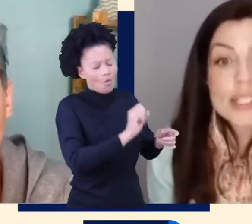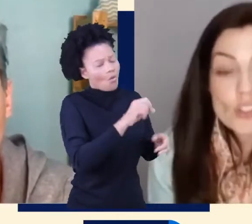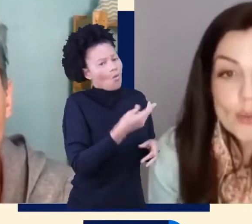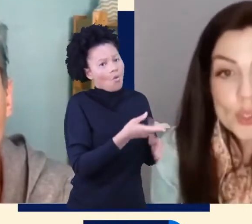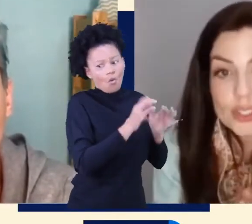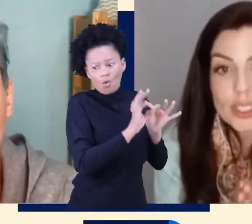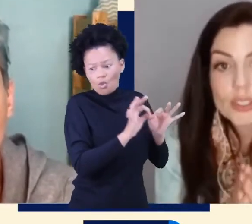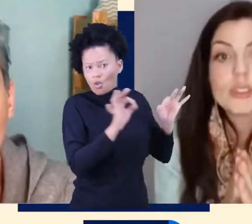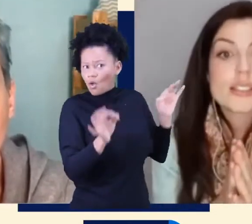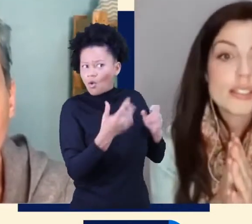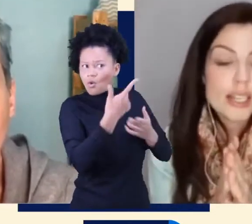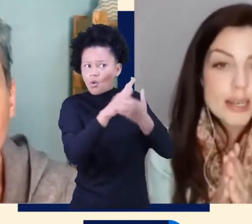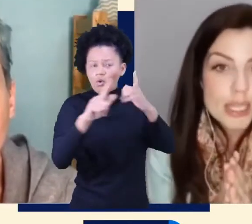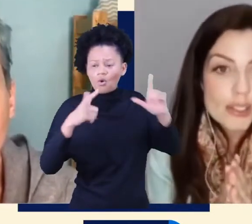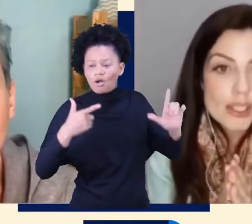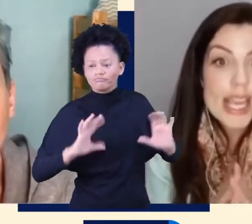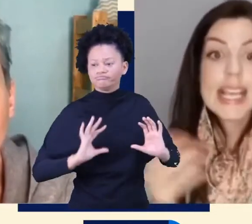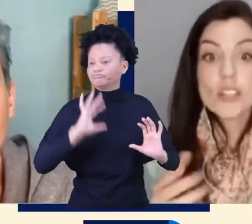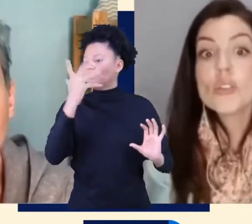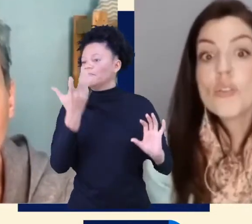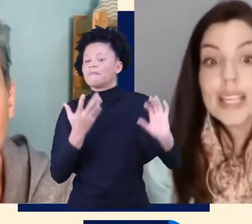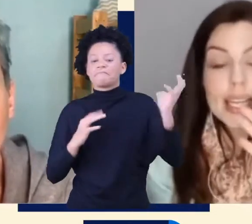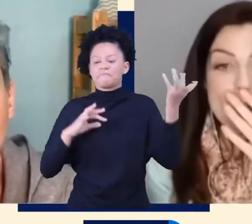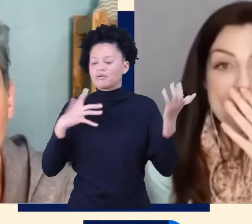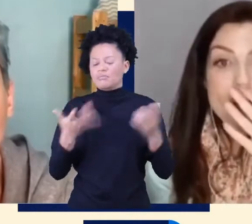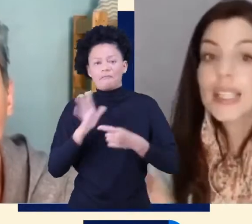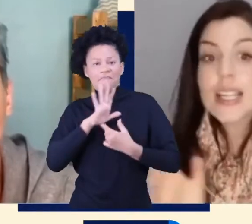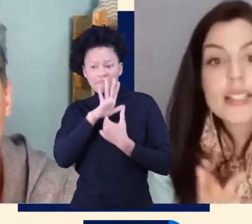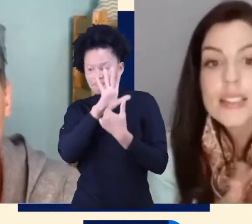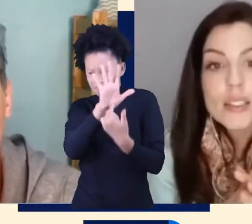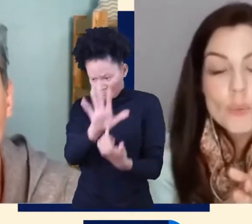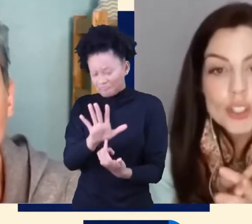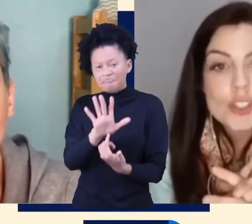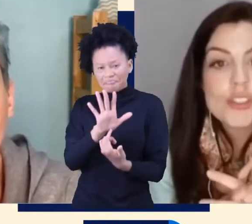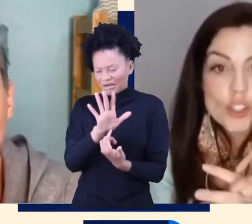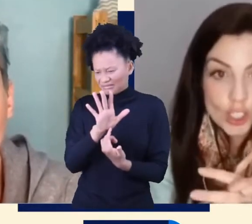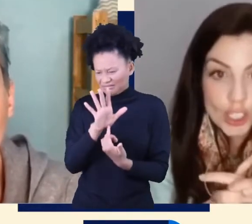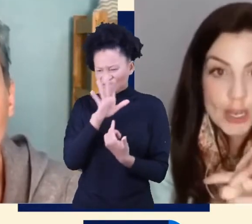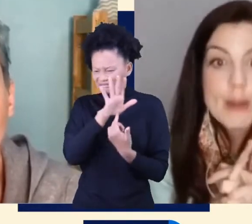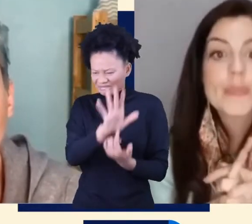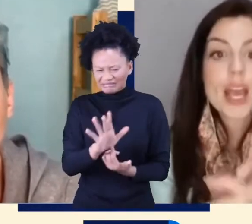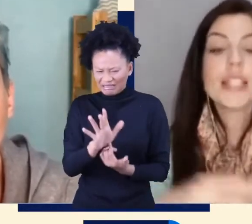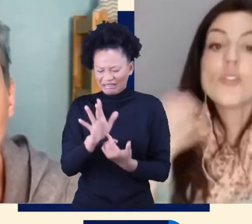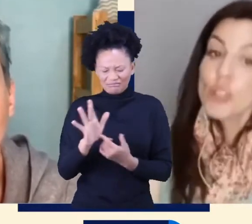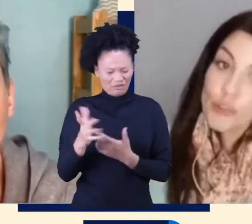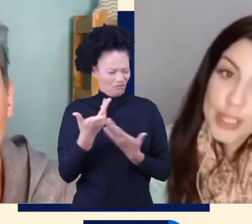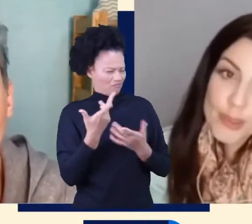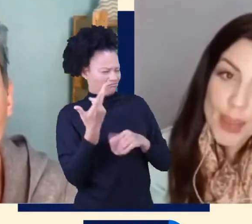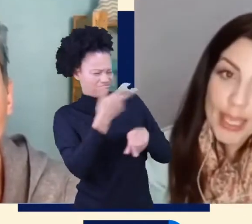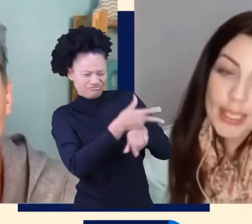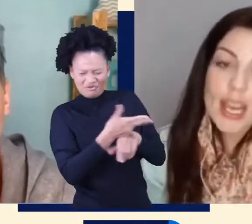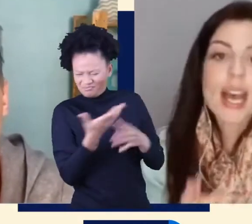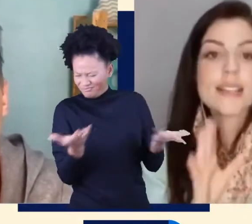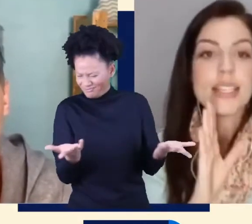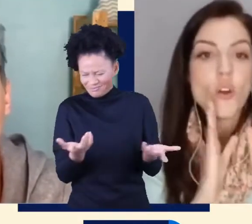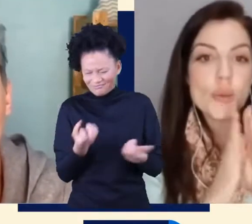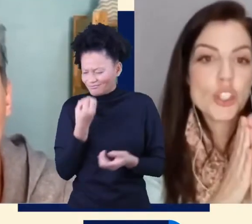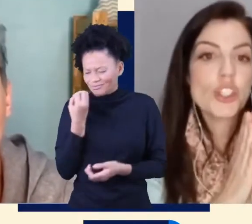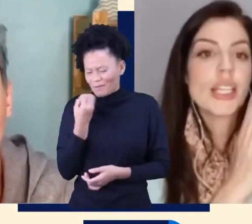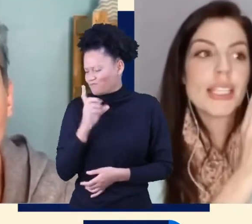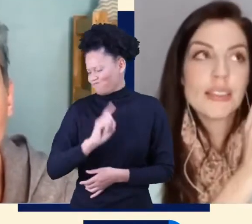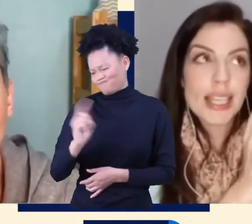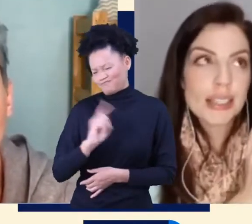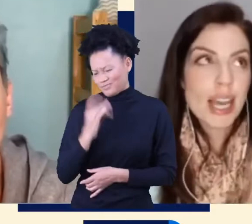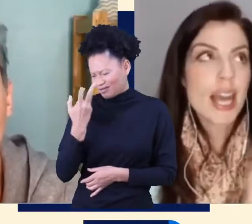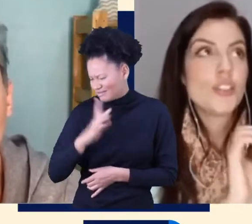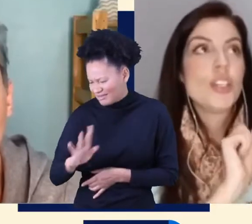de repente está mostrando nas câmeras, isso não é legal. A criança não pode assistir, tá? Isso não faz bem. Assim como a